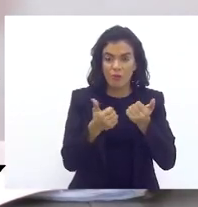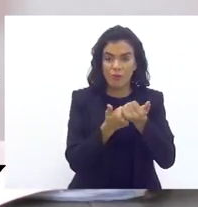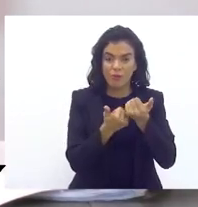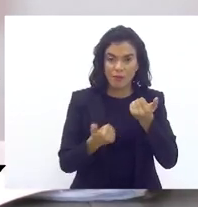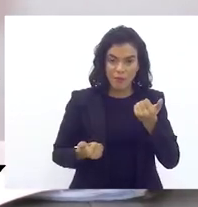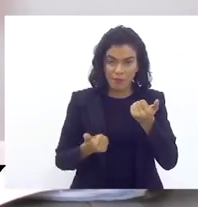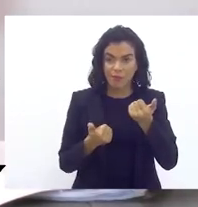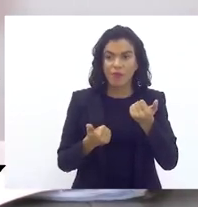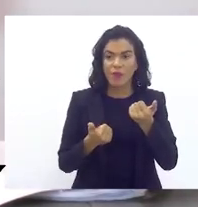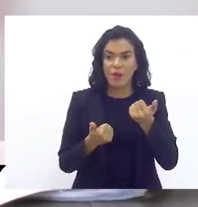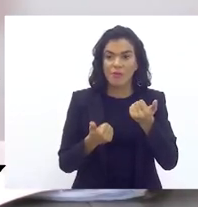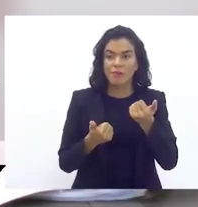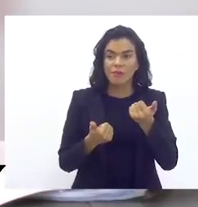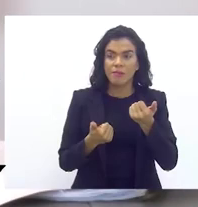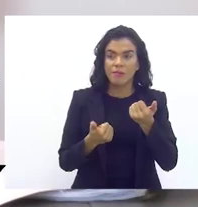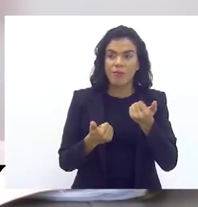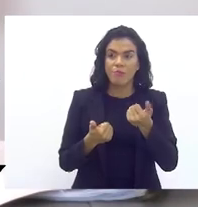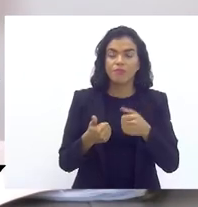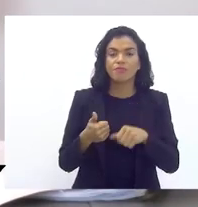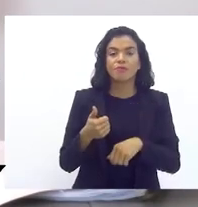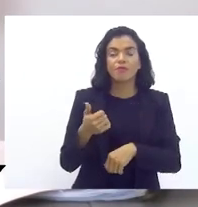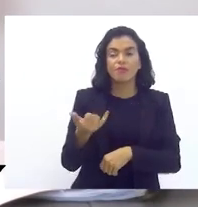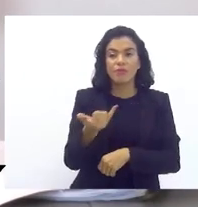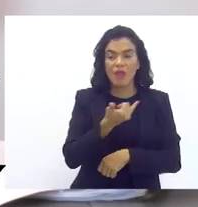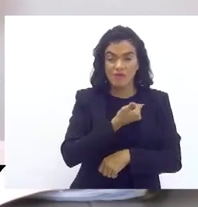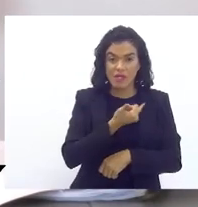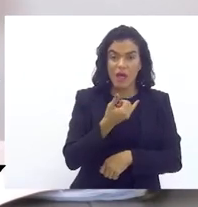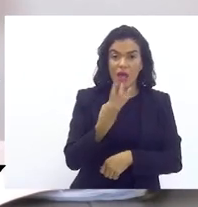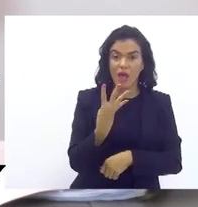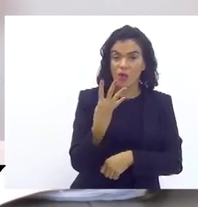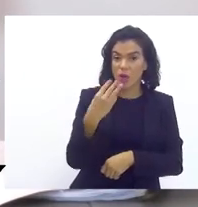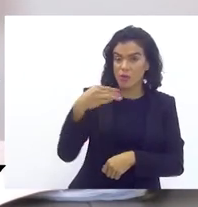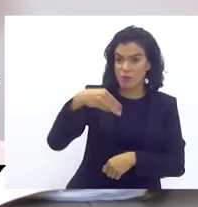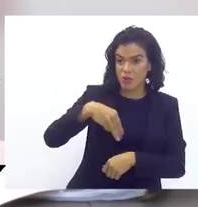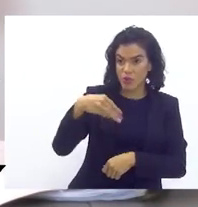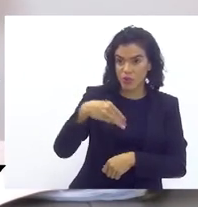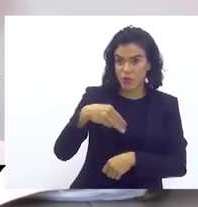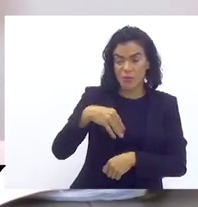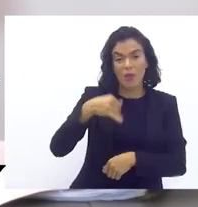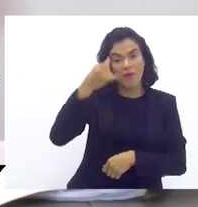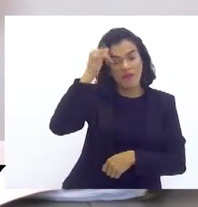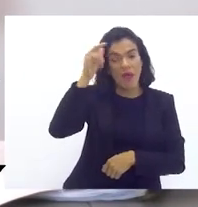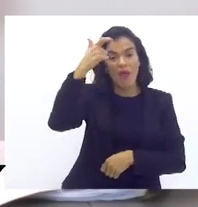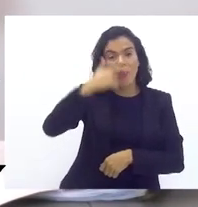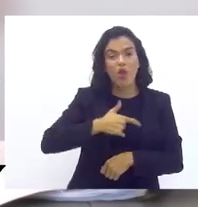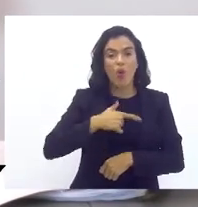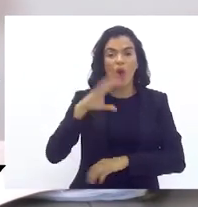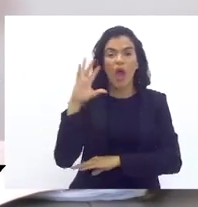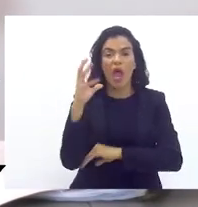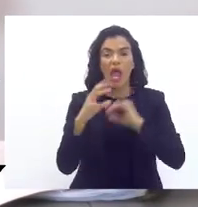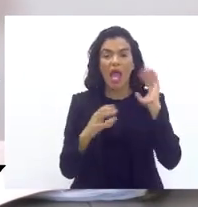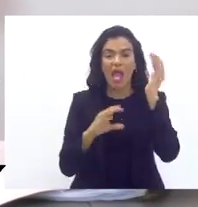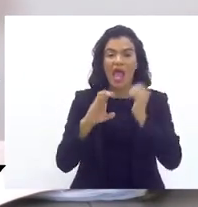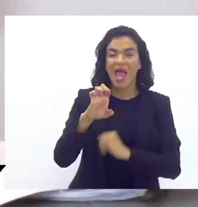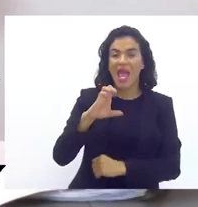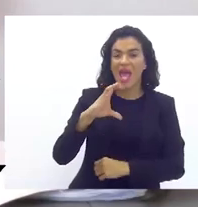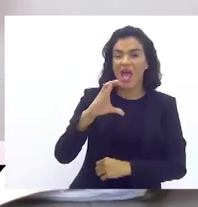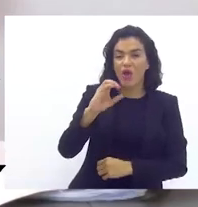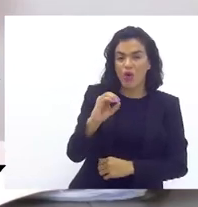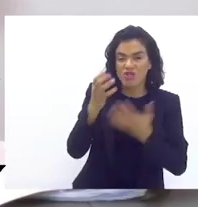para para cronometrar e avisar em 4 minutos para eu não sei o eco chato de plantão e ficar dizendo que